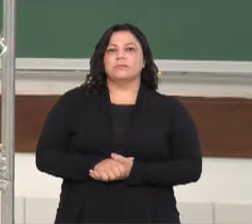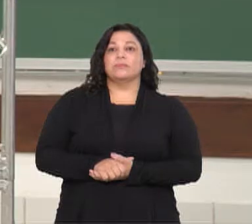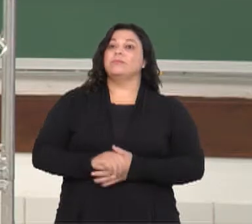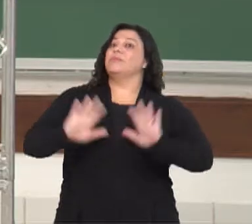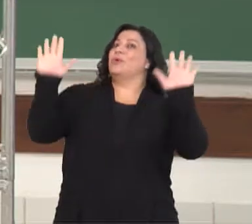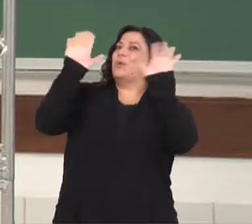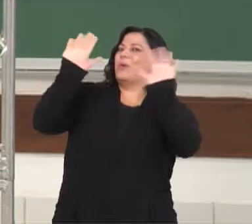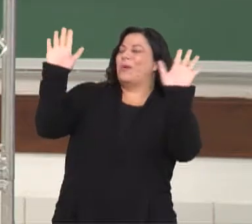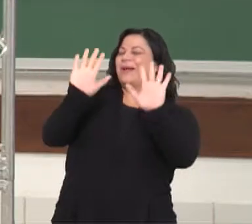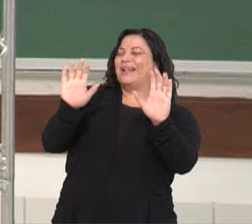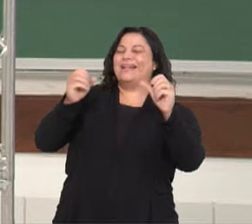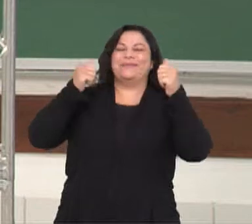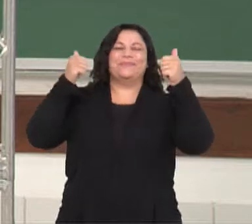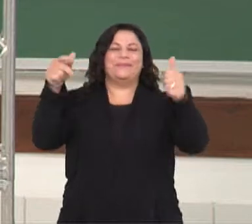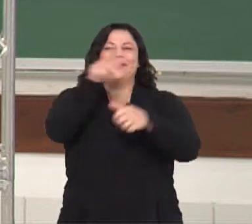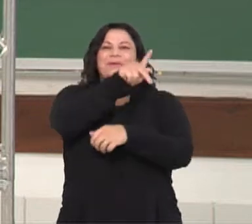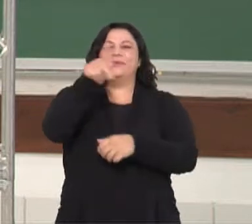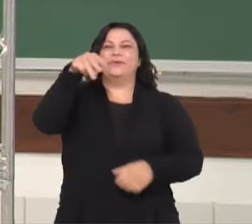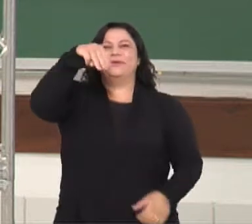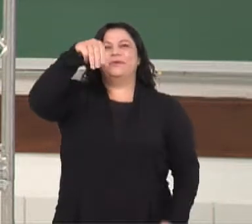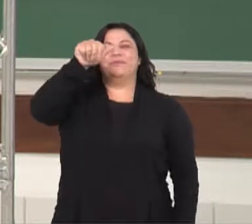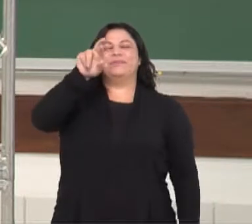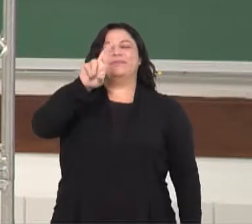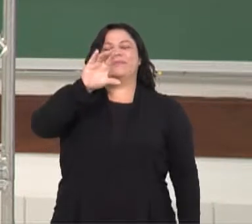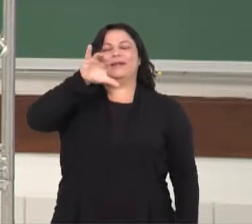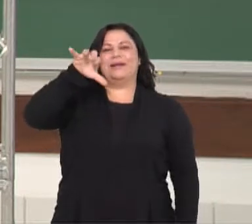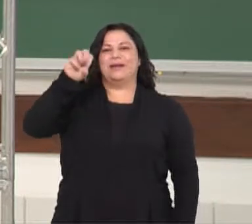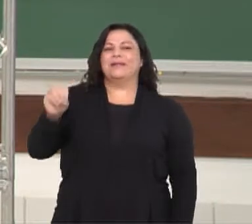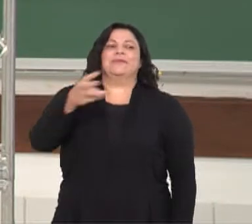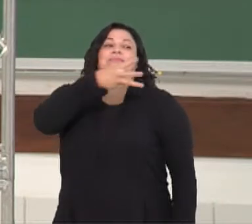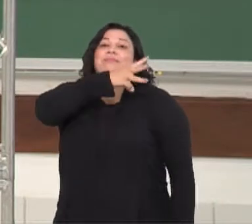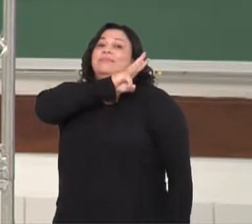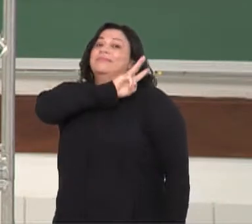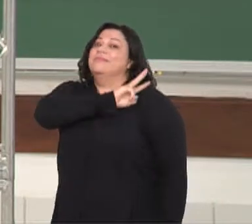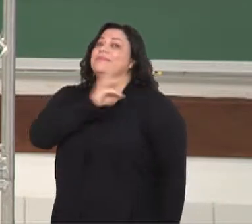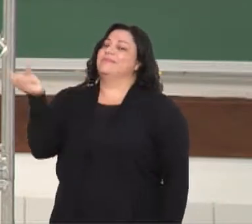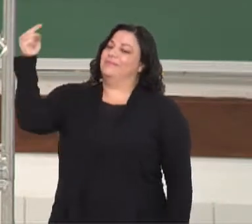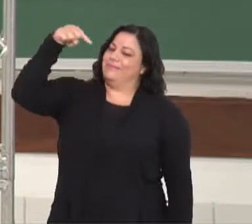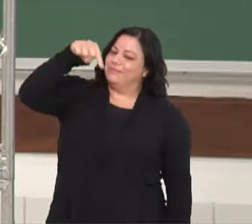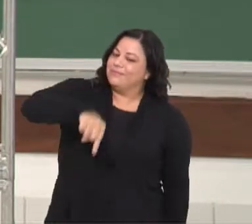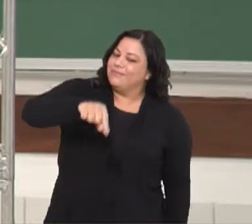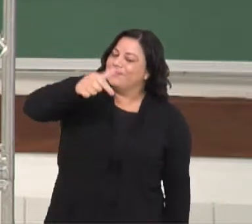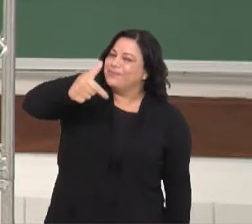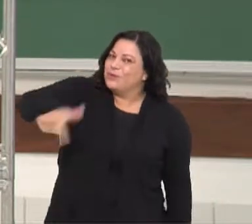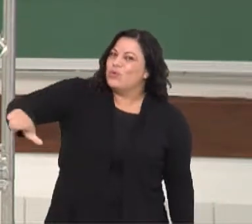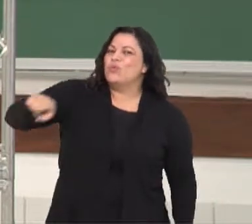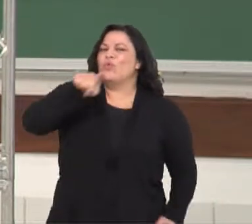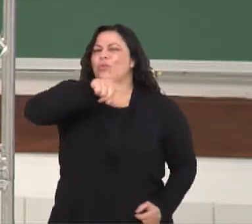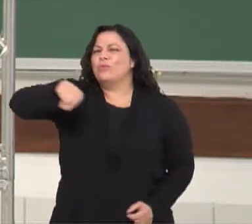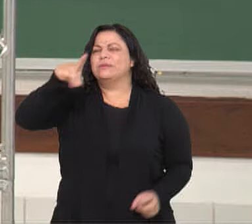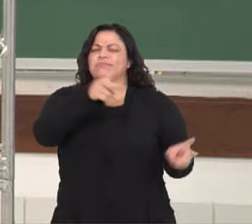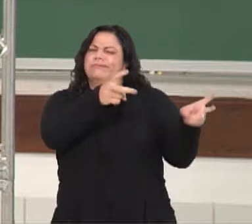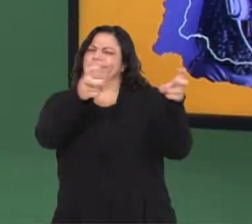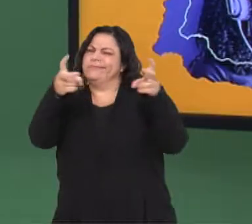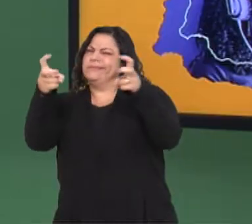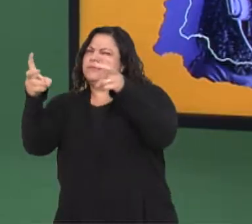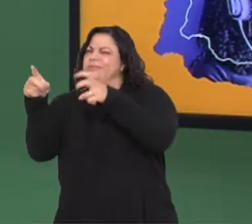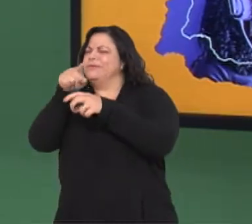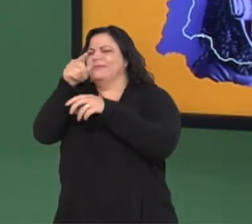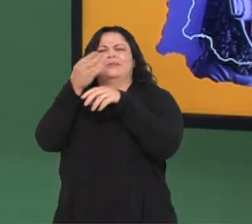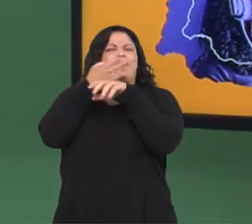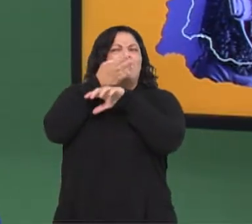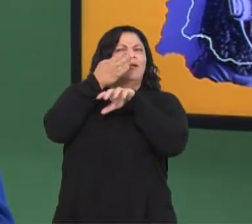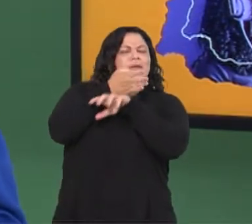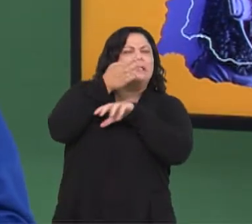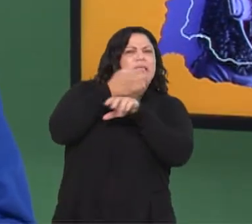Olá, turma. Professor Márcio, terceiro ano, estou aqui de novo com vocês. Percebi que vocês não têm acessado muito as mídias,